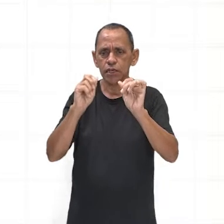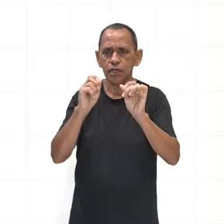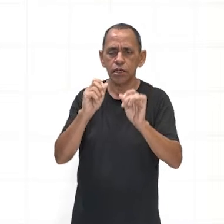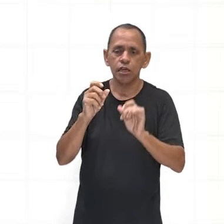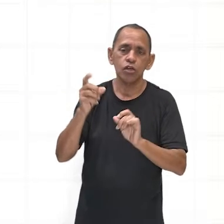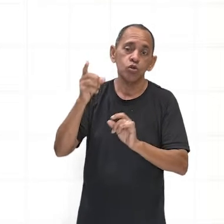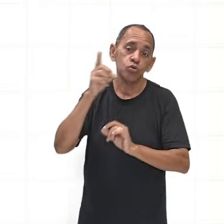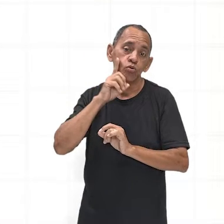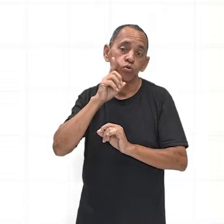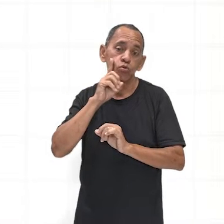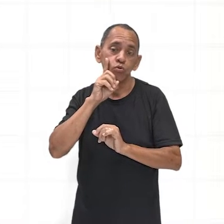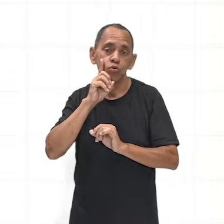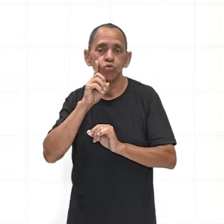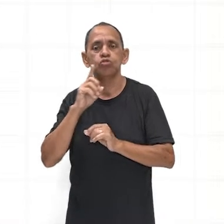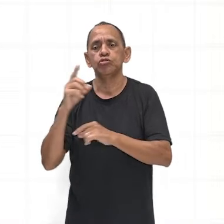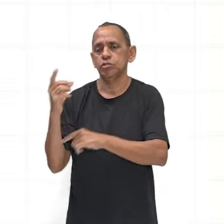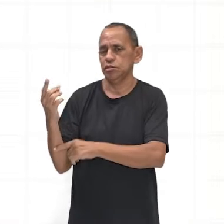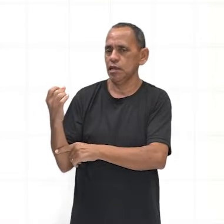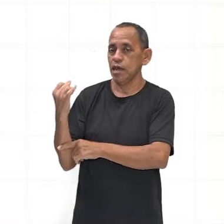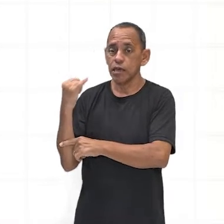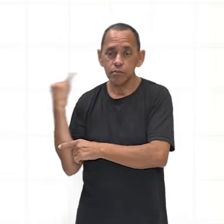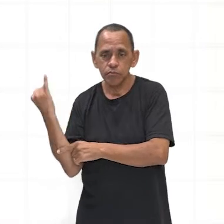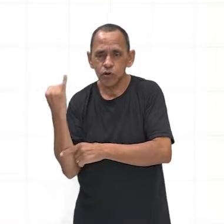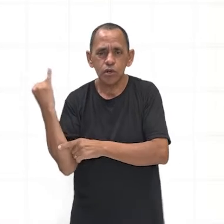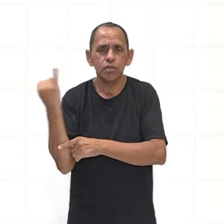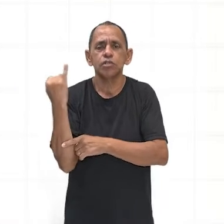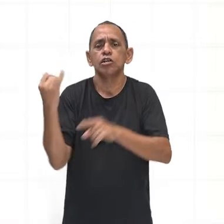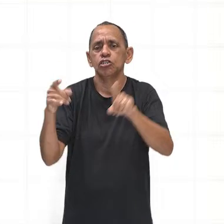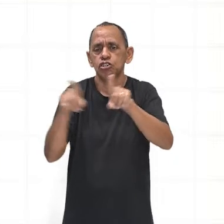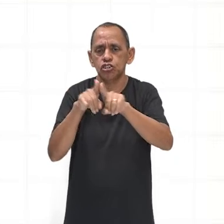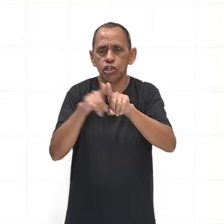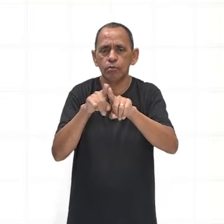relação com a astronomia e também essa relação com a